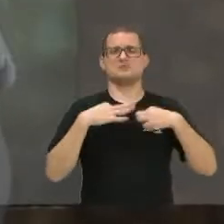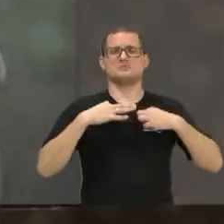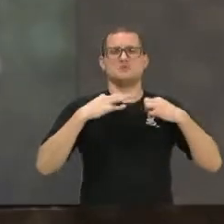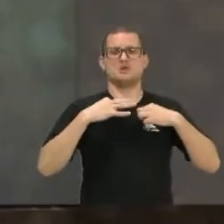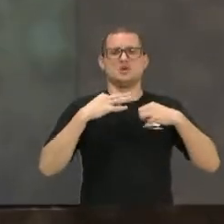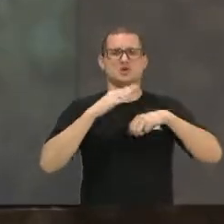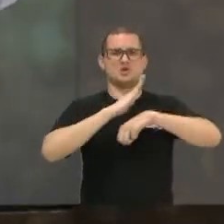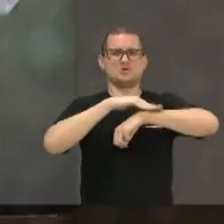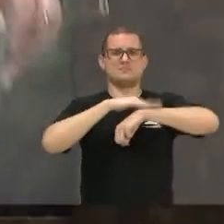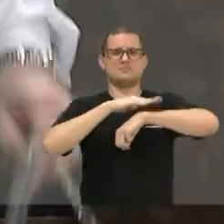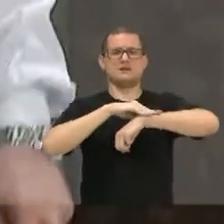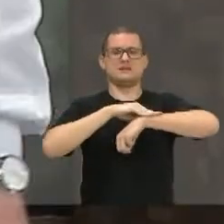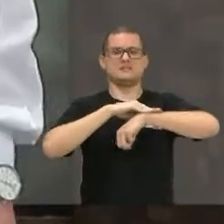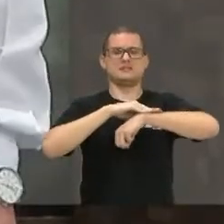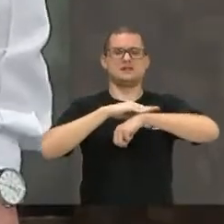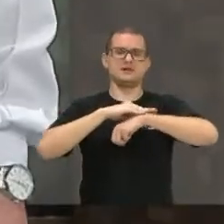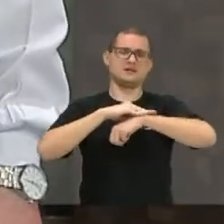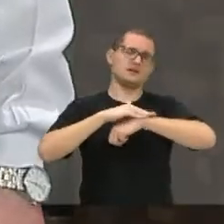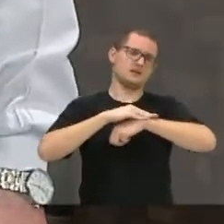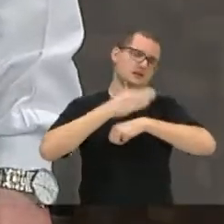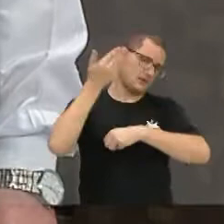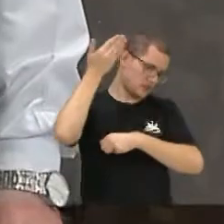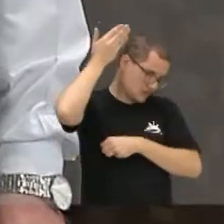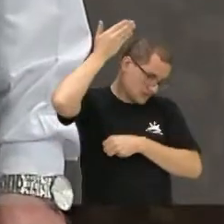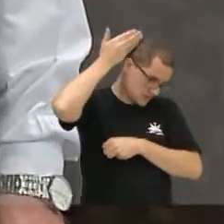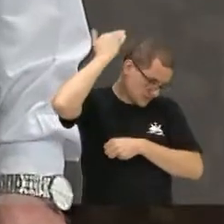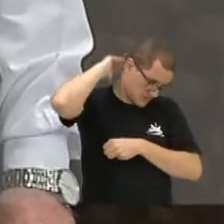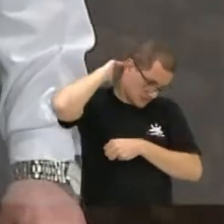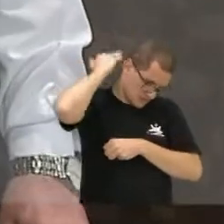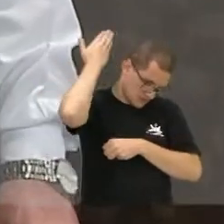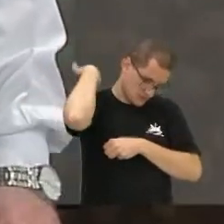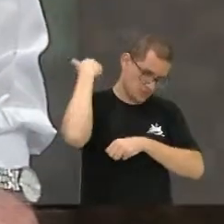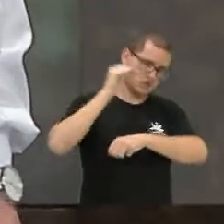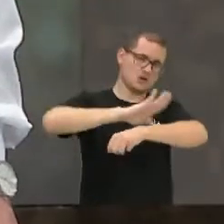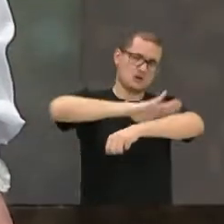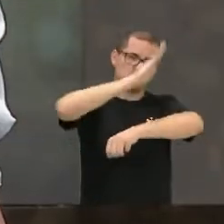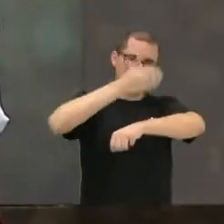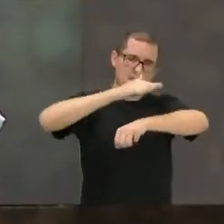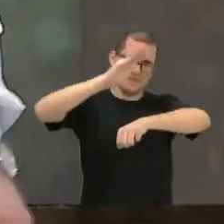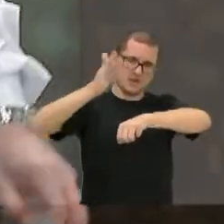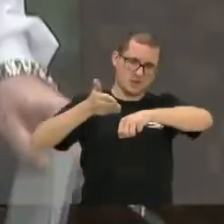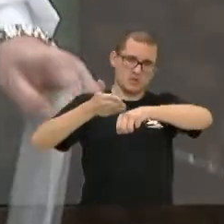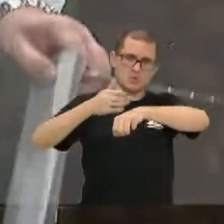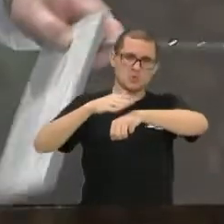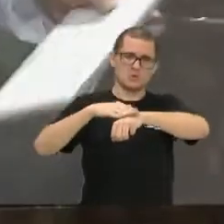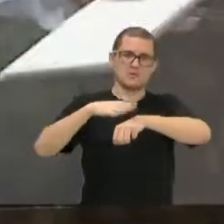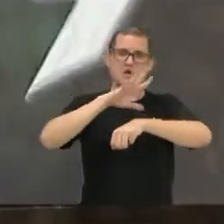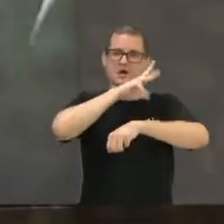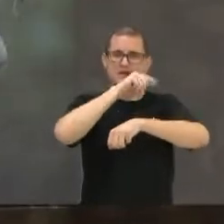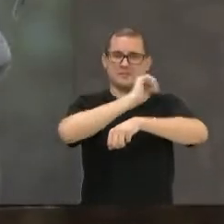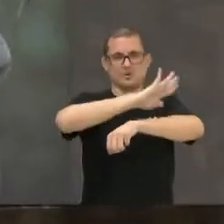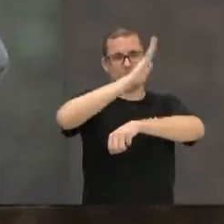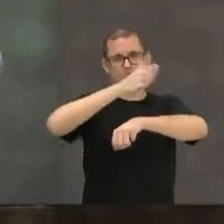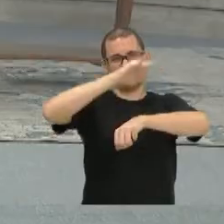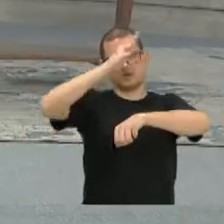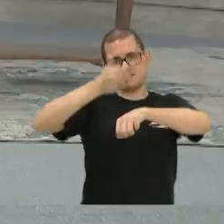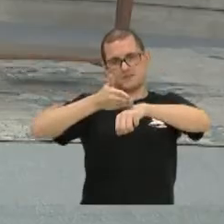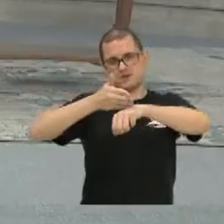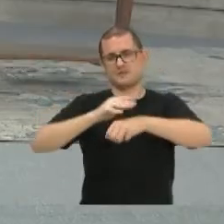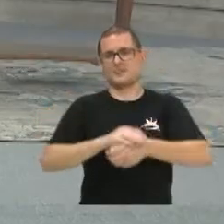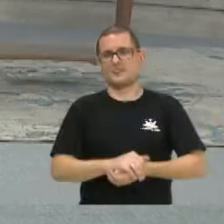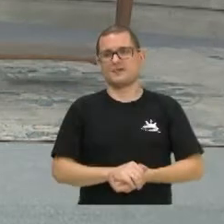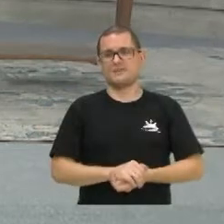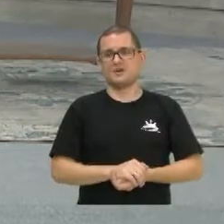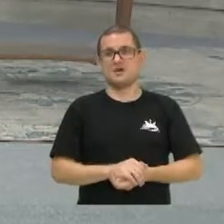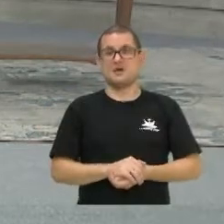e o homem recolhido de uma uma espécie de vida monástica aqui